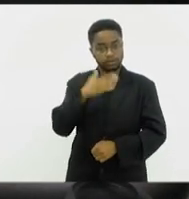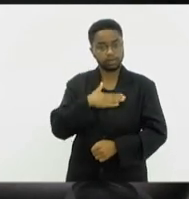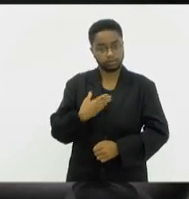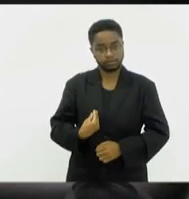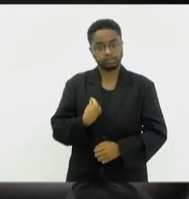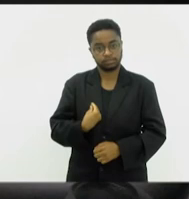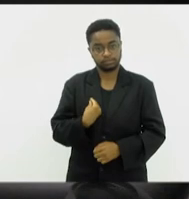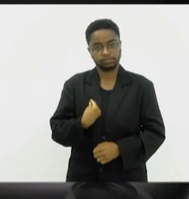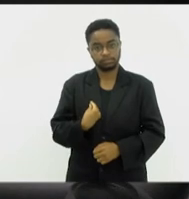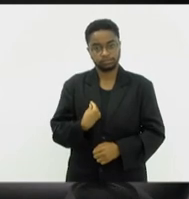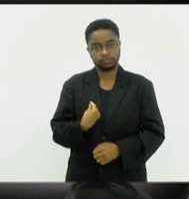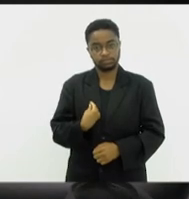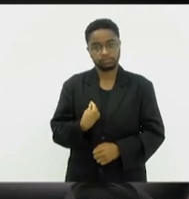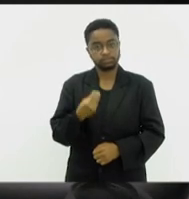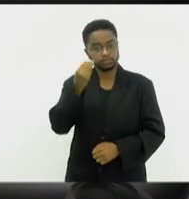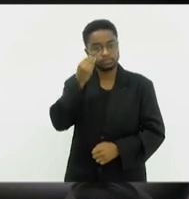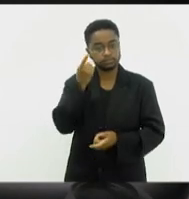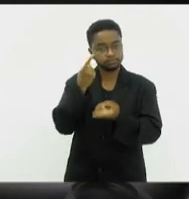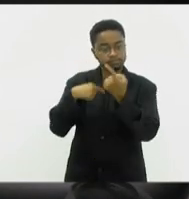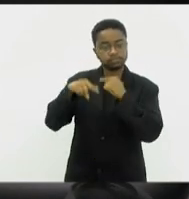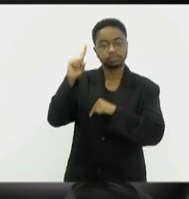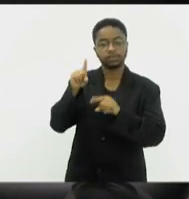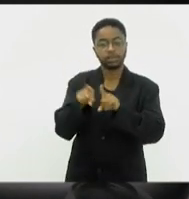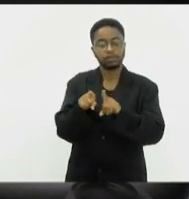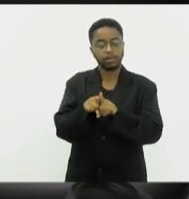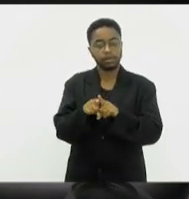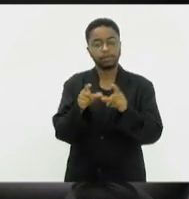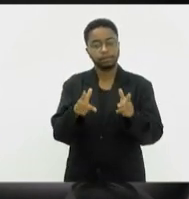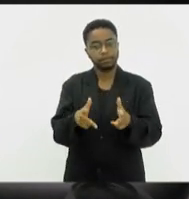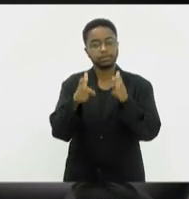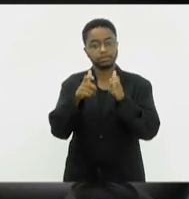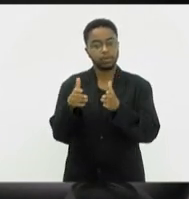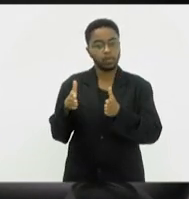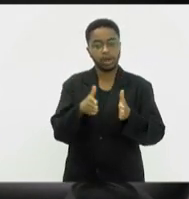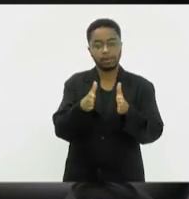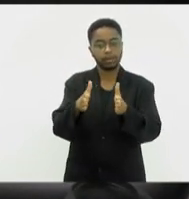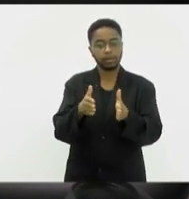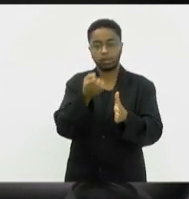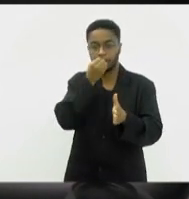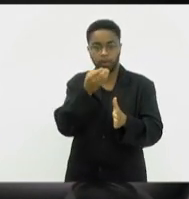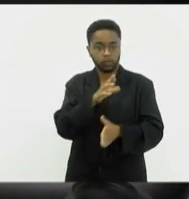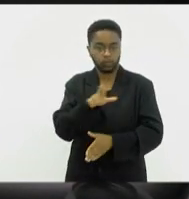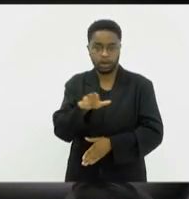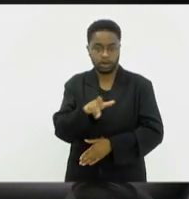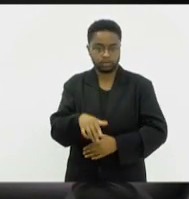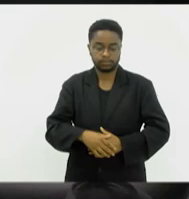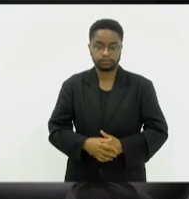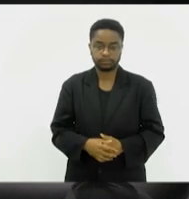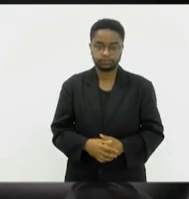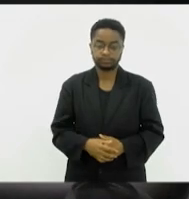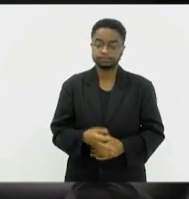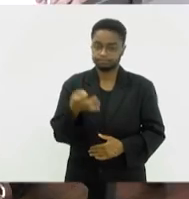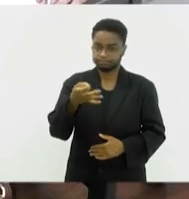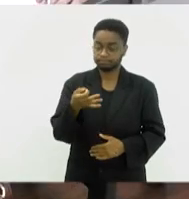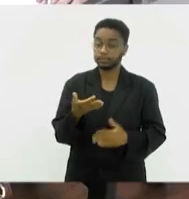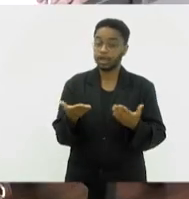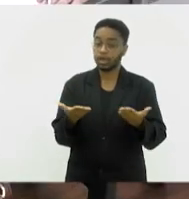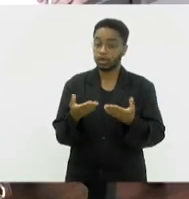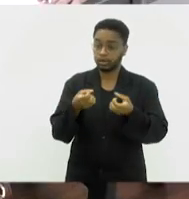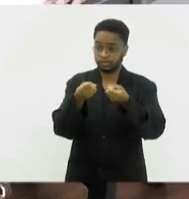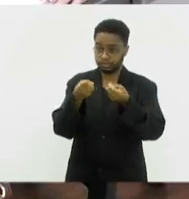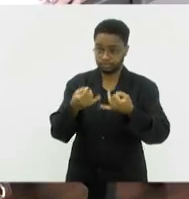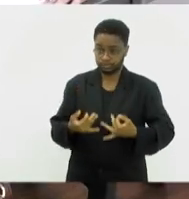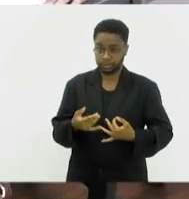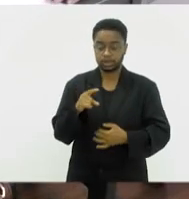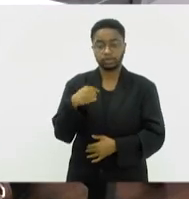Né? Entendi. De dar essa volta por cima e de ver que esse caminho não é um caminho bom. Perfeito. Agora, me diz uma coisa. A gente